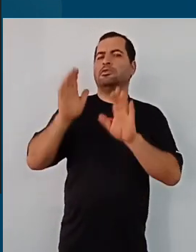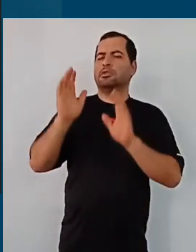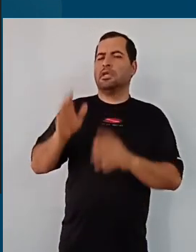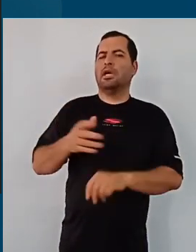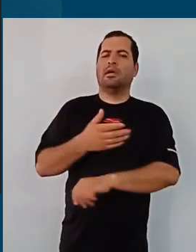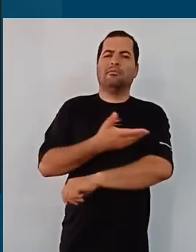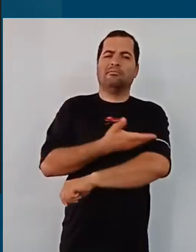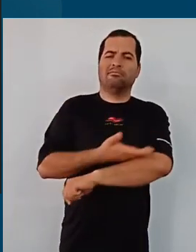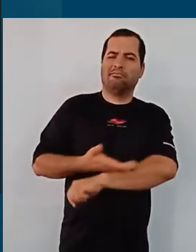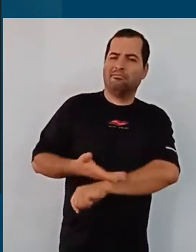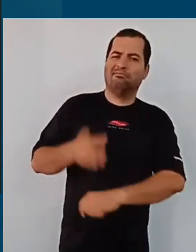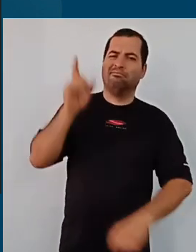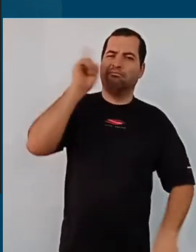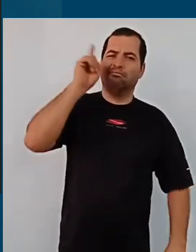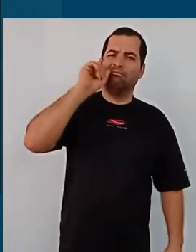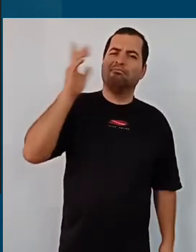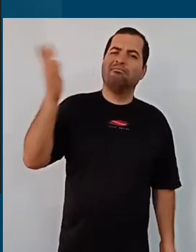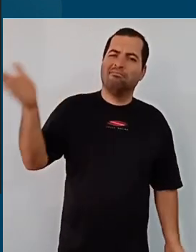a rotina diária dele.